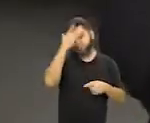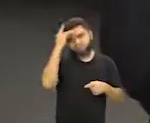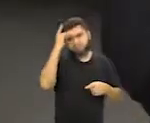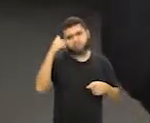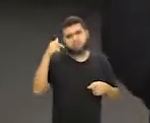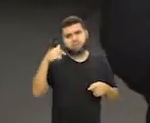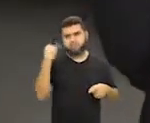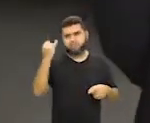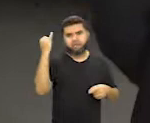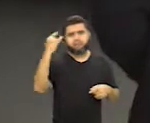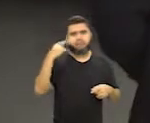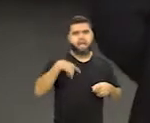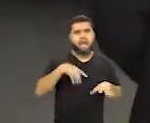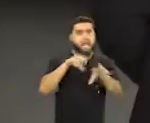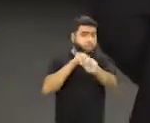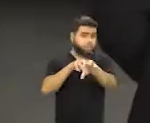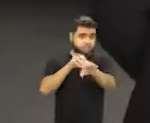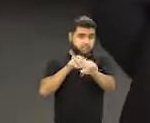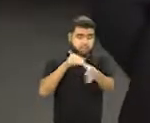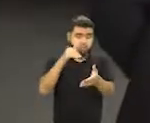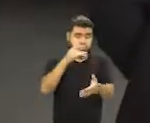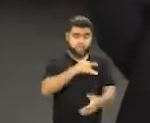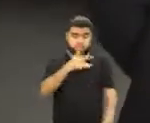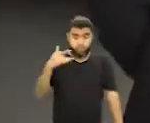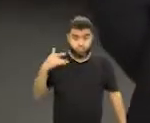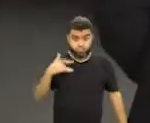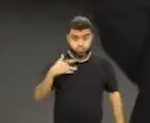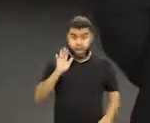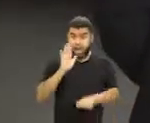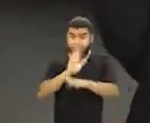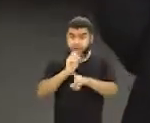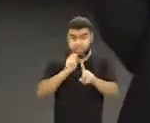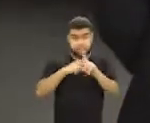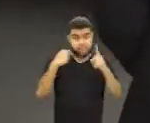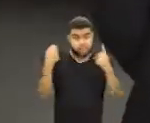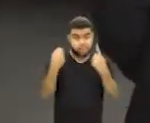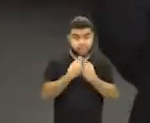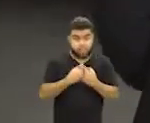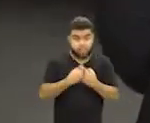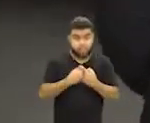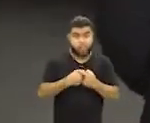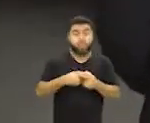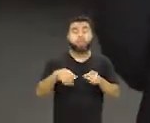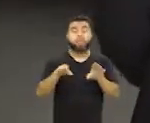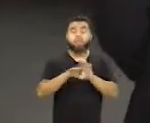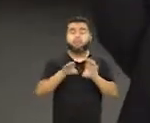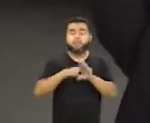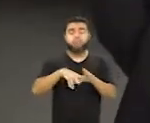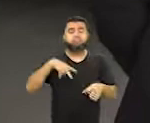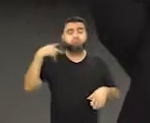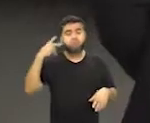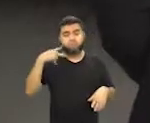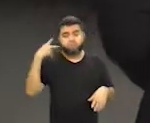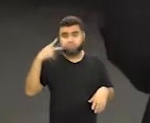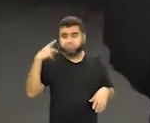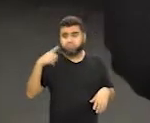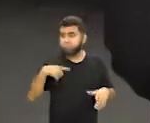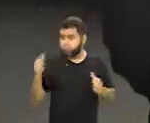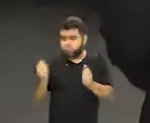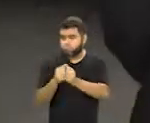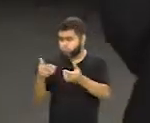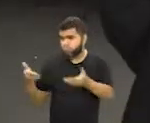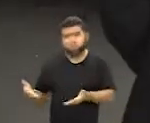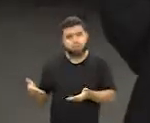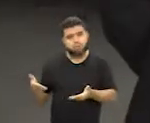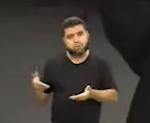tem representantes importantes do município, como a educação, a saúde, a assistência social, né? O Poder Legislativo está aí